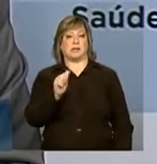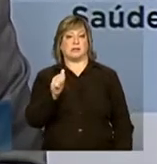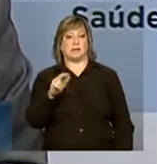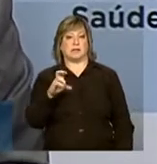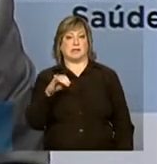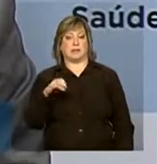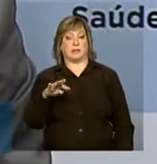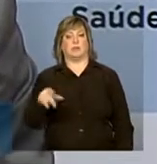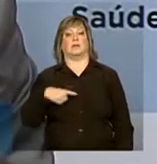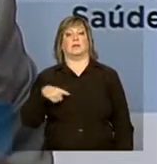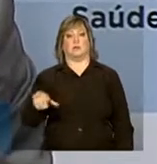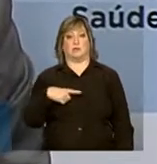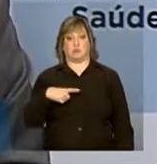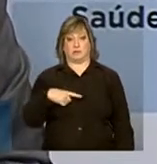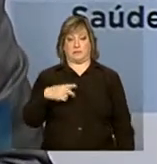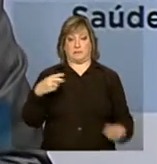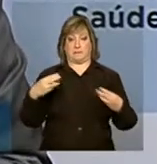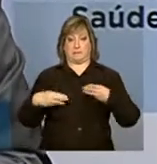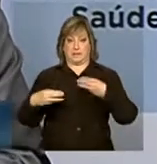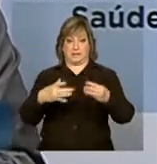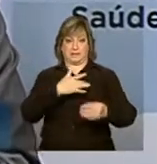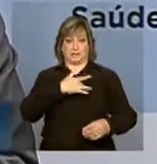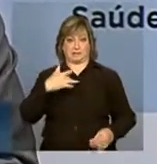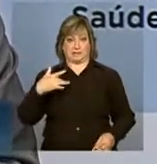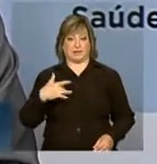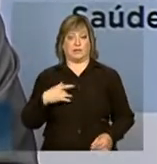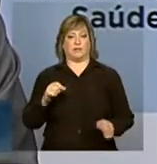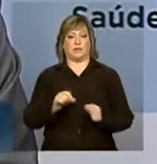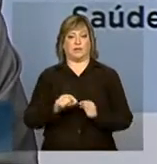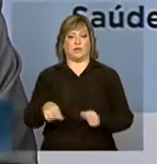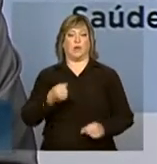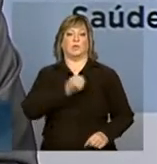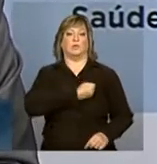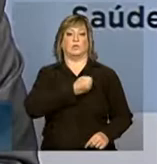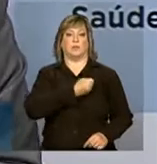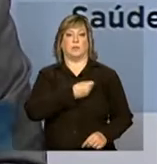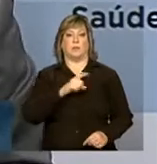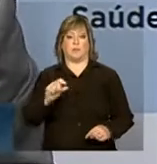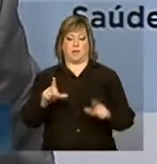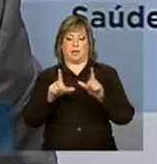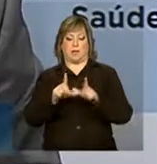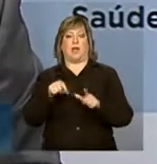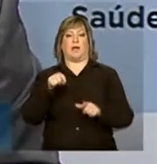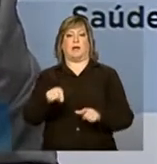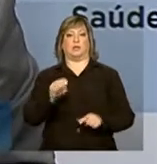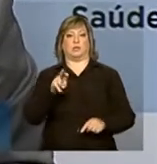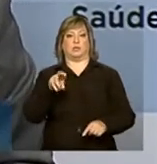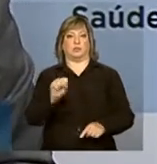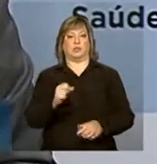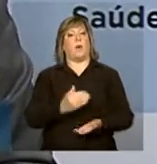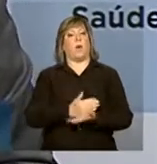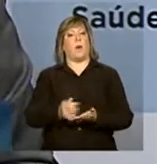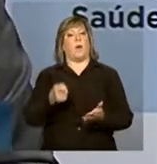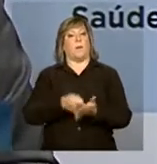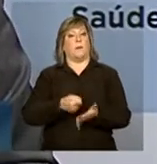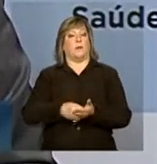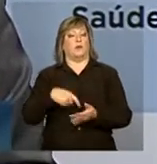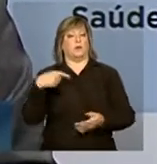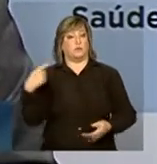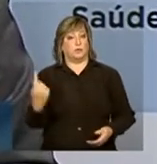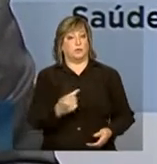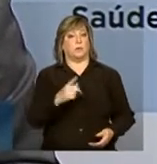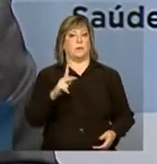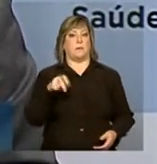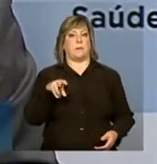que o Ministério da Saúde adotou, com o número do cartão SUS passando a ser obrigatório, inclusive para os usuários de planos de